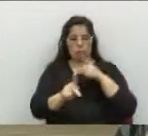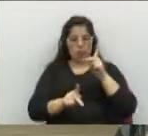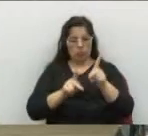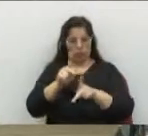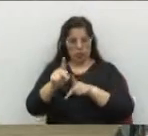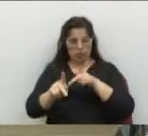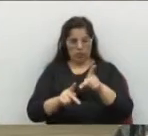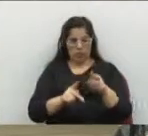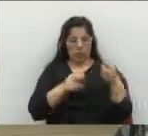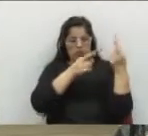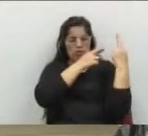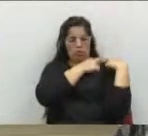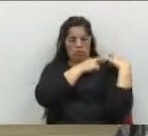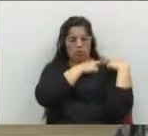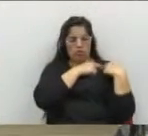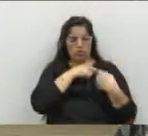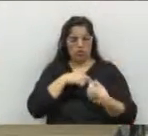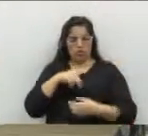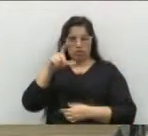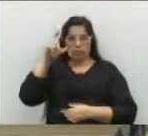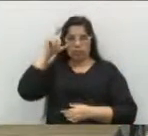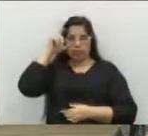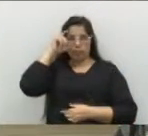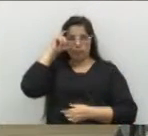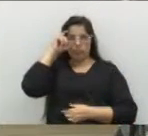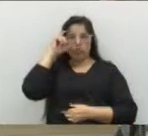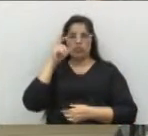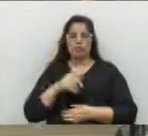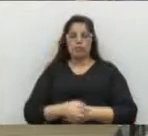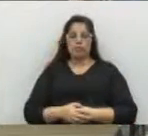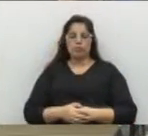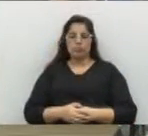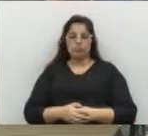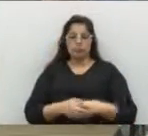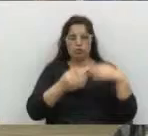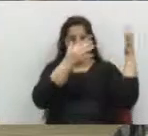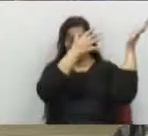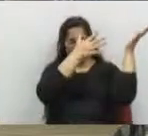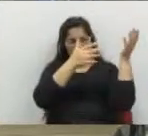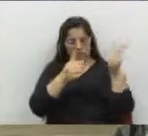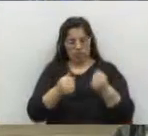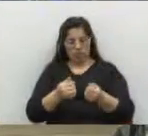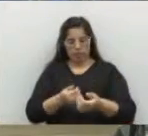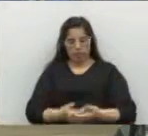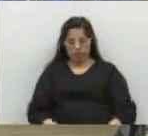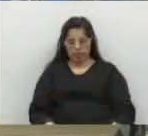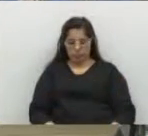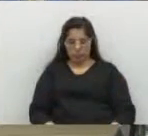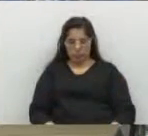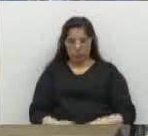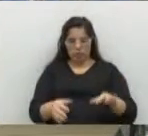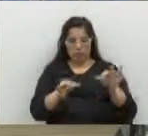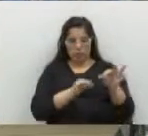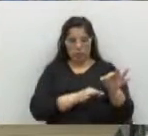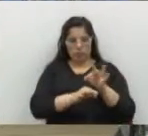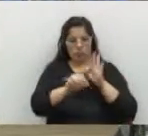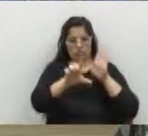José Farid Zaine. Esta presidência recebe o projeto de lei número 104 e encaminha às comissões. Projeto de